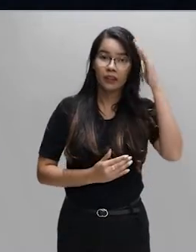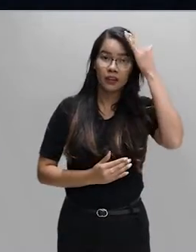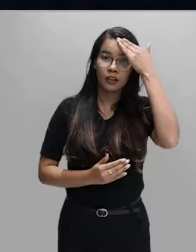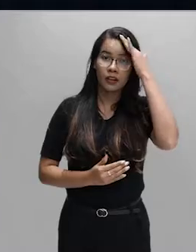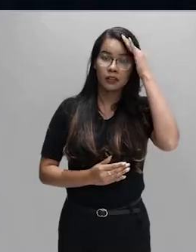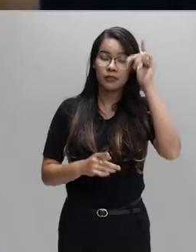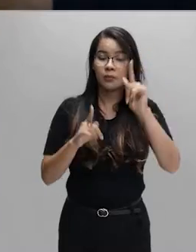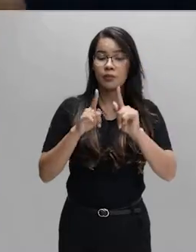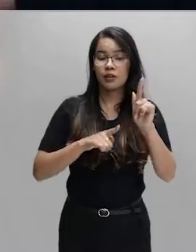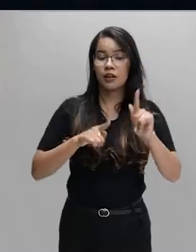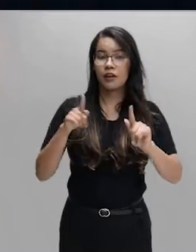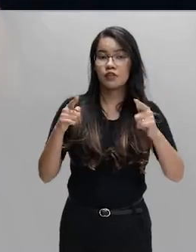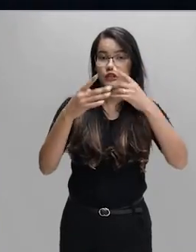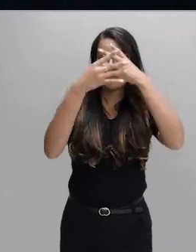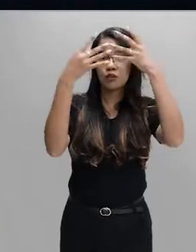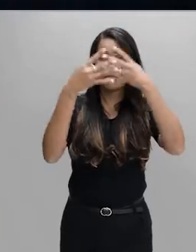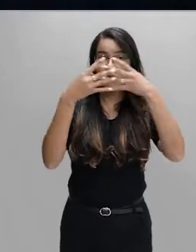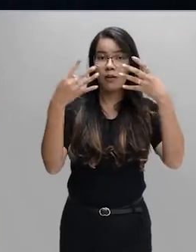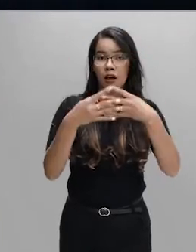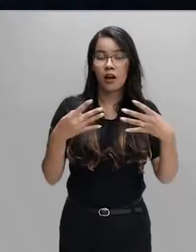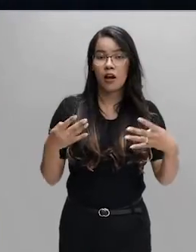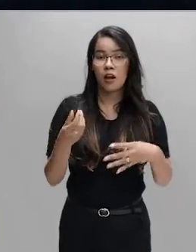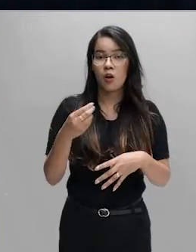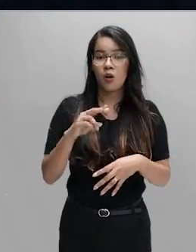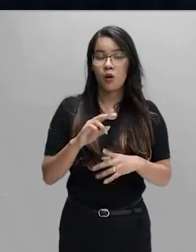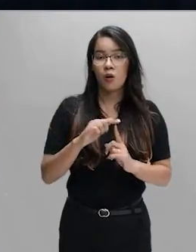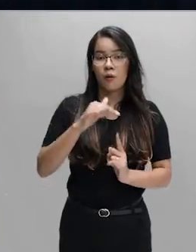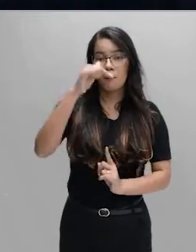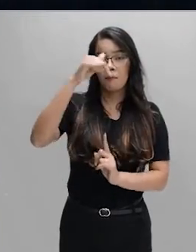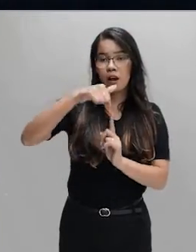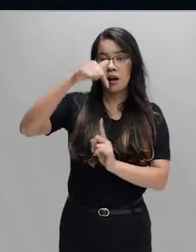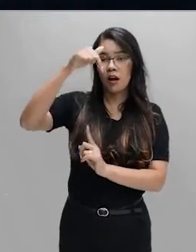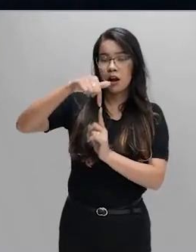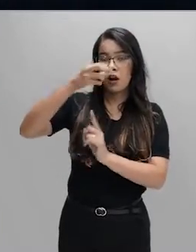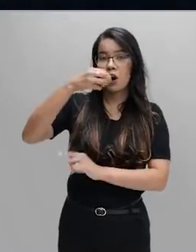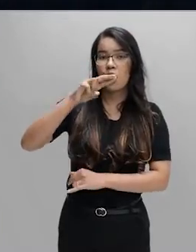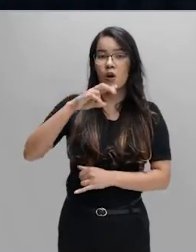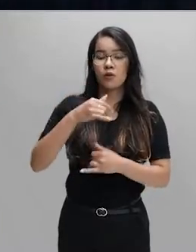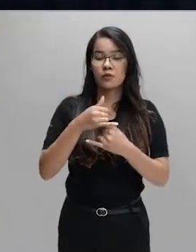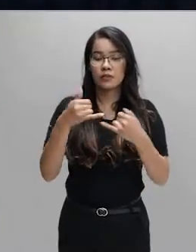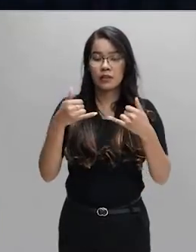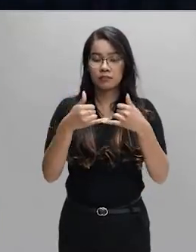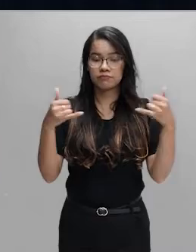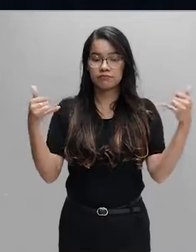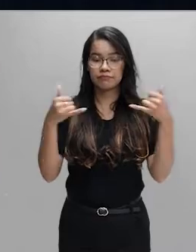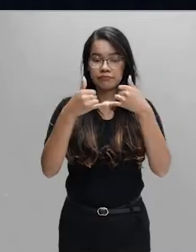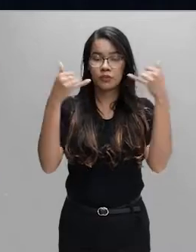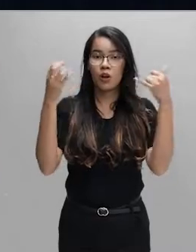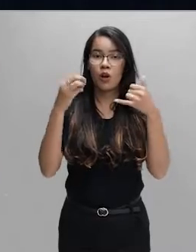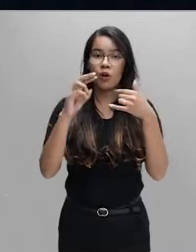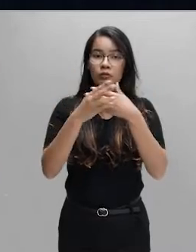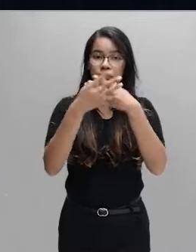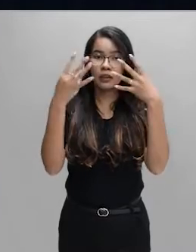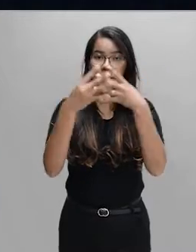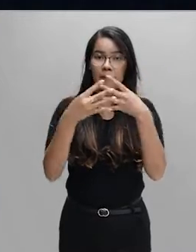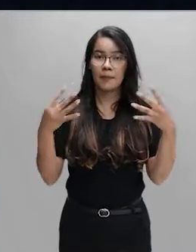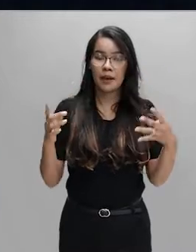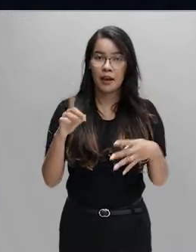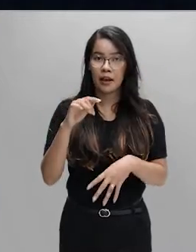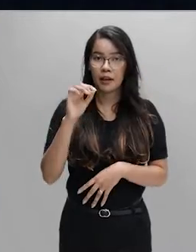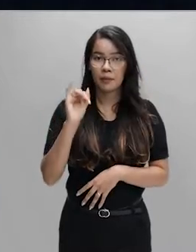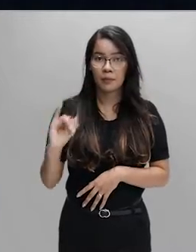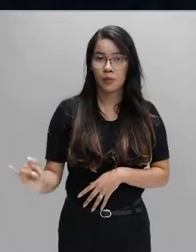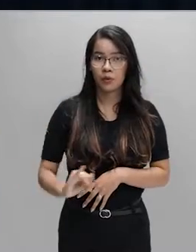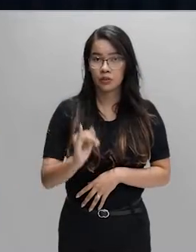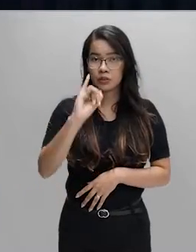gráfico de barras, seja ele um gráfico de setores, seja uma tabela. Tá? É importante que a gente saiba interpretar